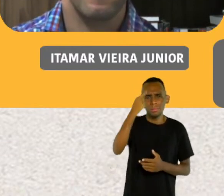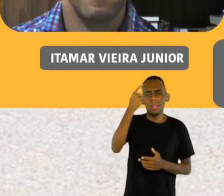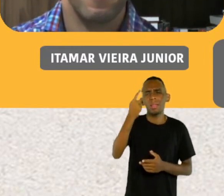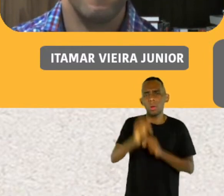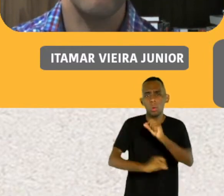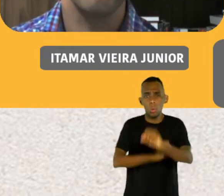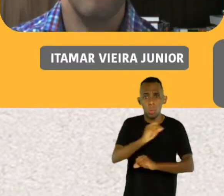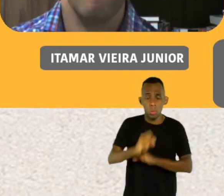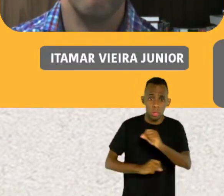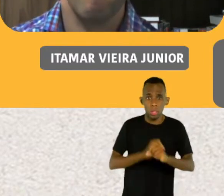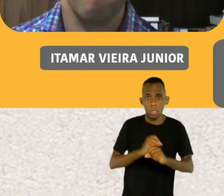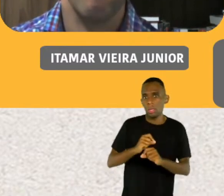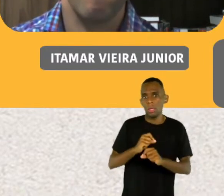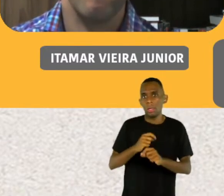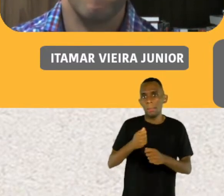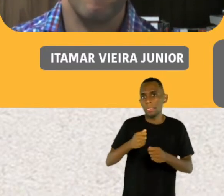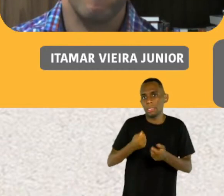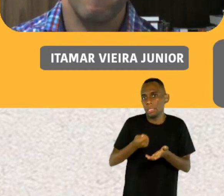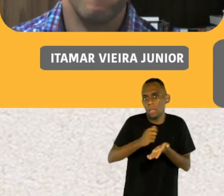ter sucesso literário.